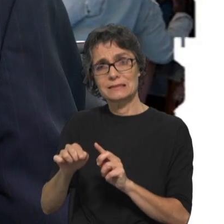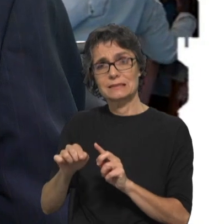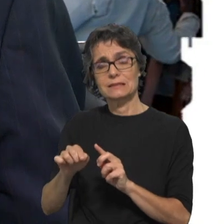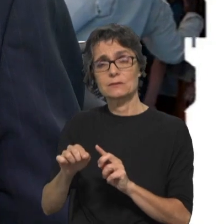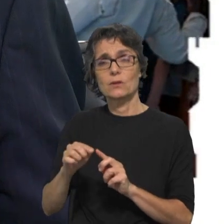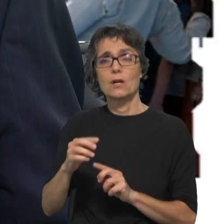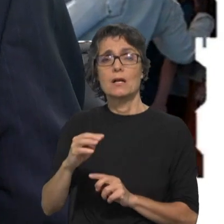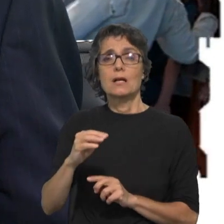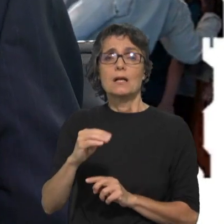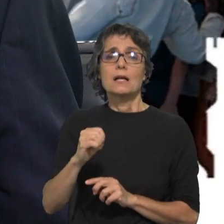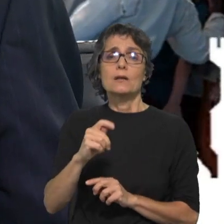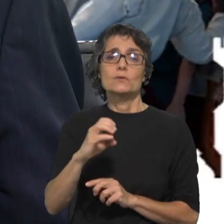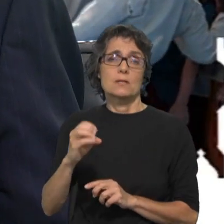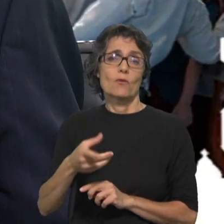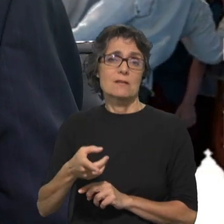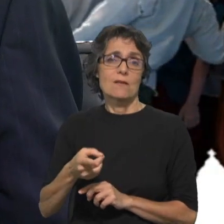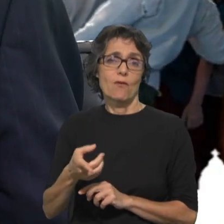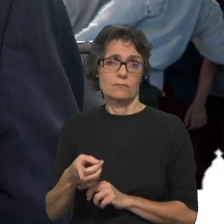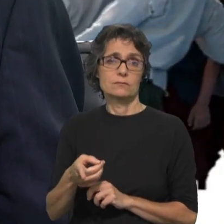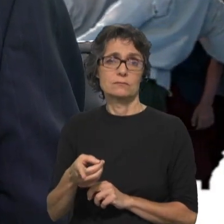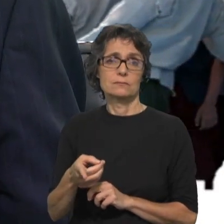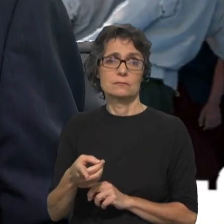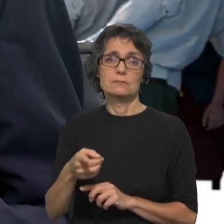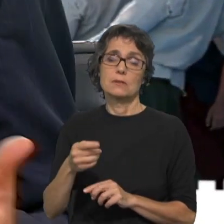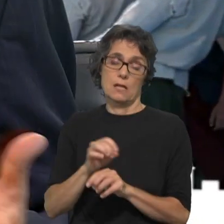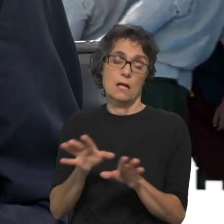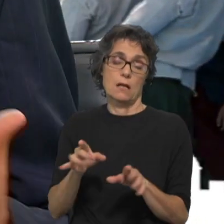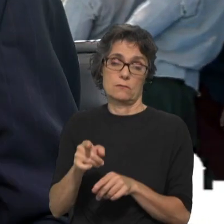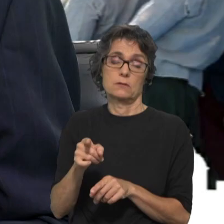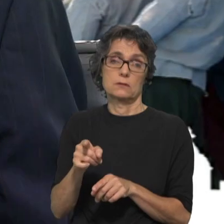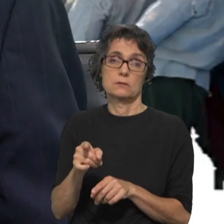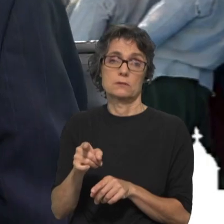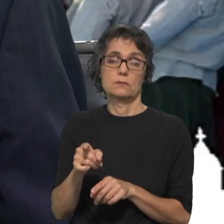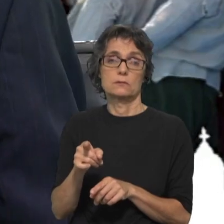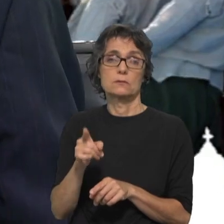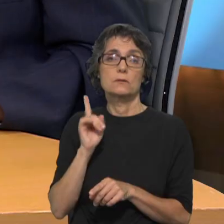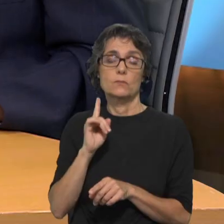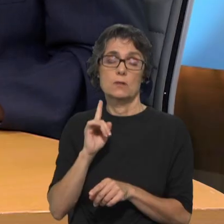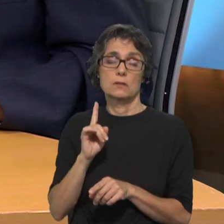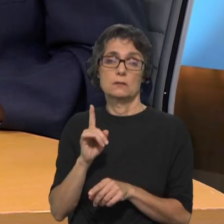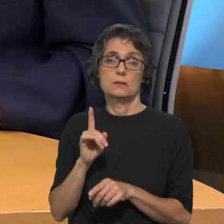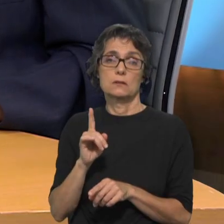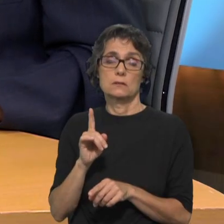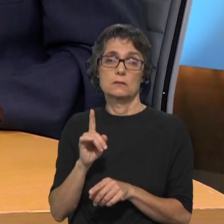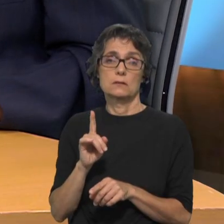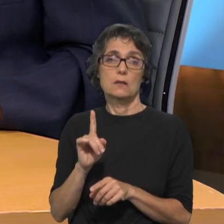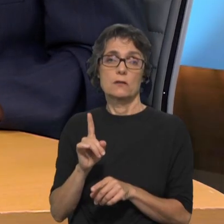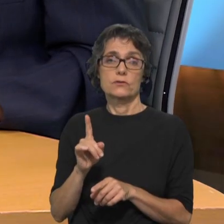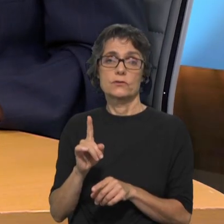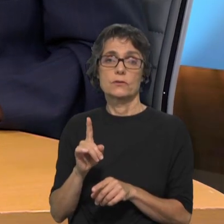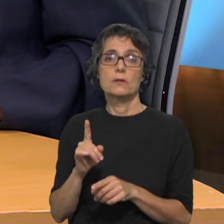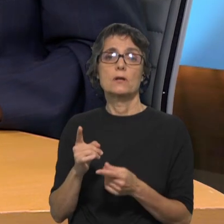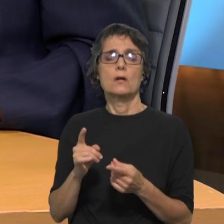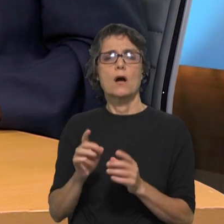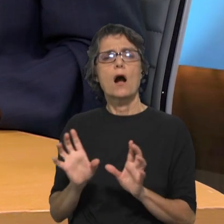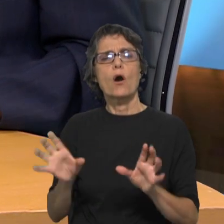XIX. Para o qual, sem dúvida nenhuma, contribuiu muito também, falo agora em causa própria, mas contribuiu o surgimento de comunidades